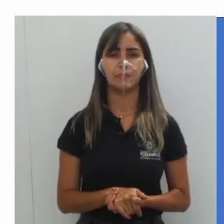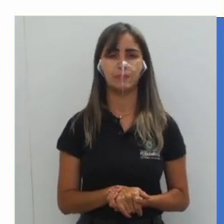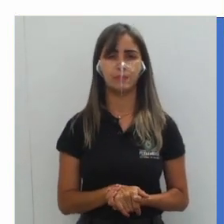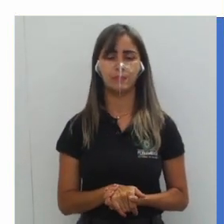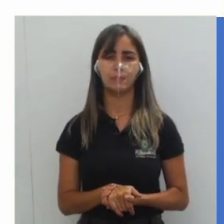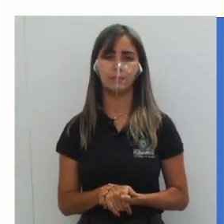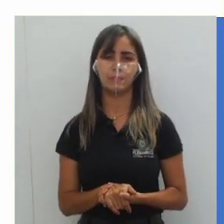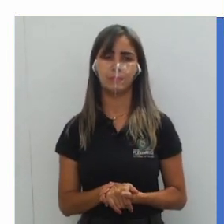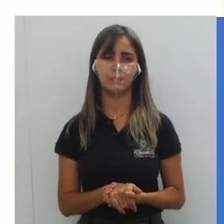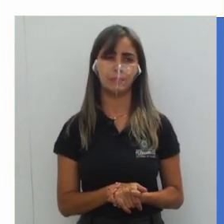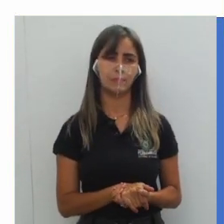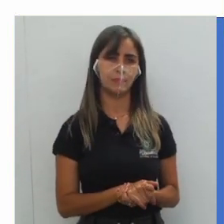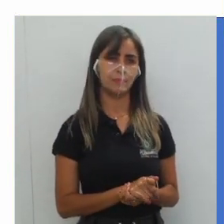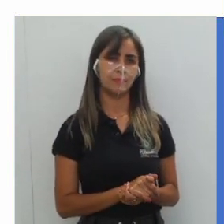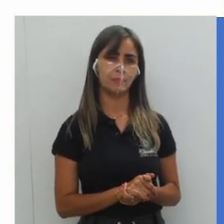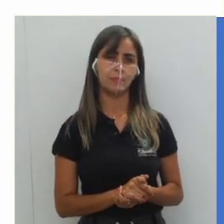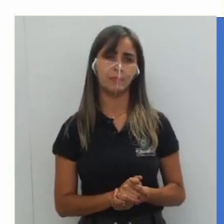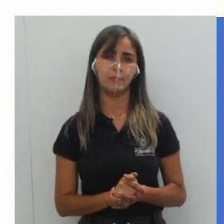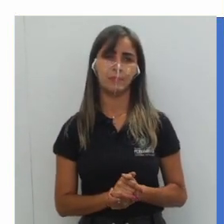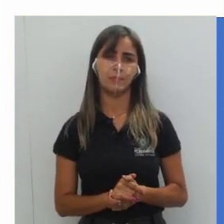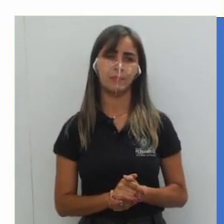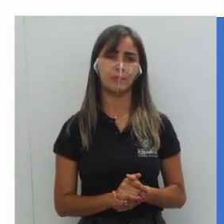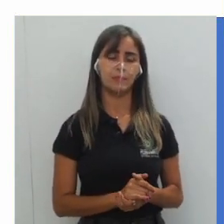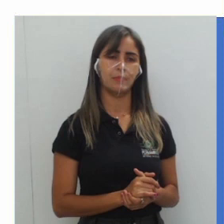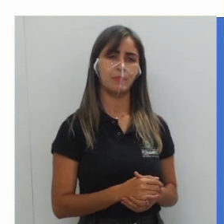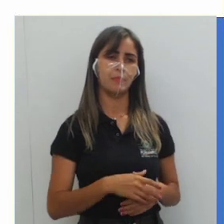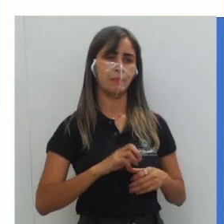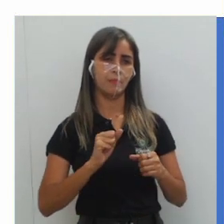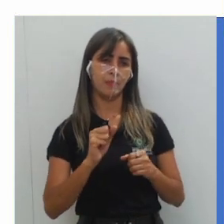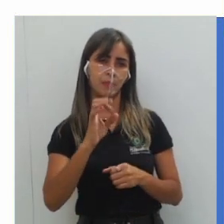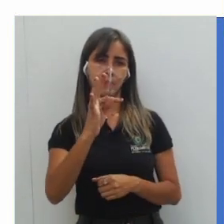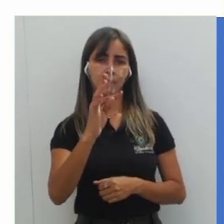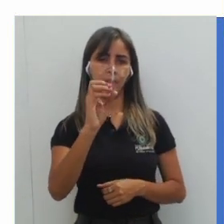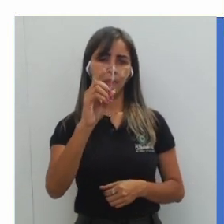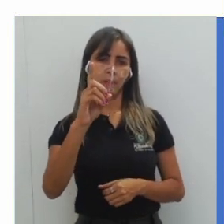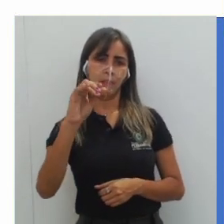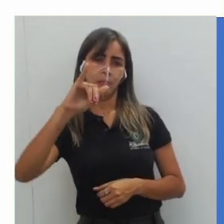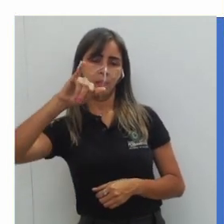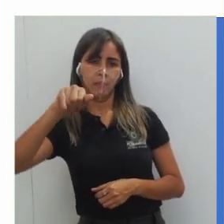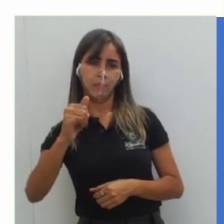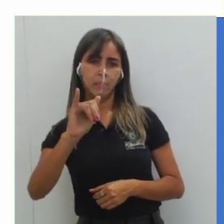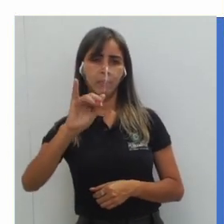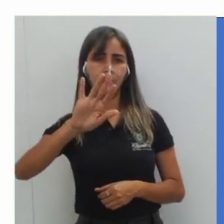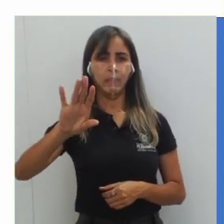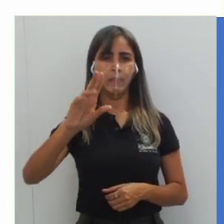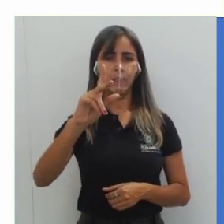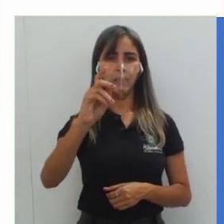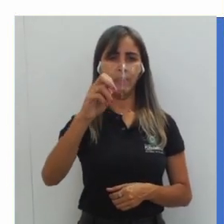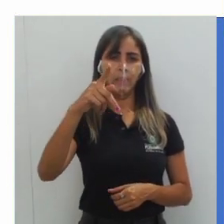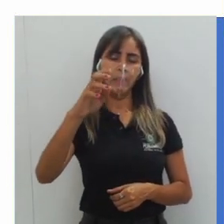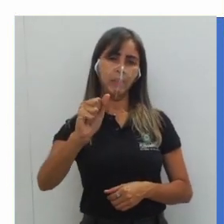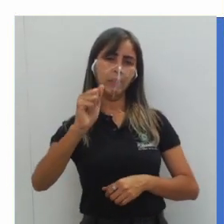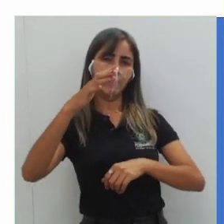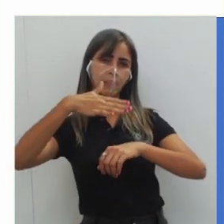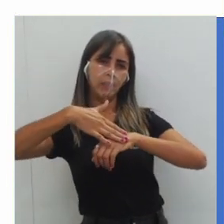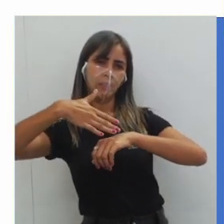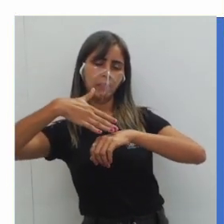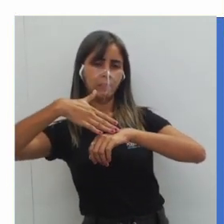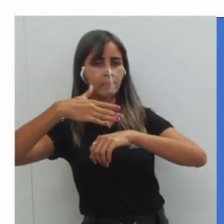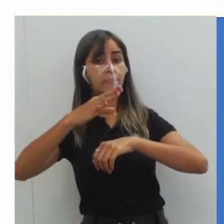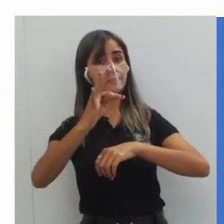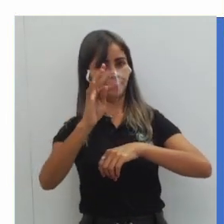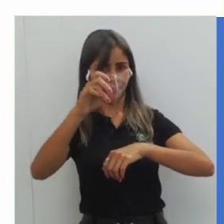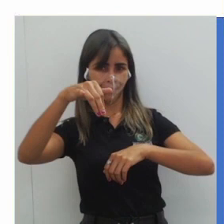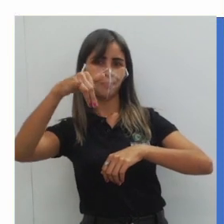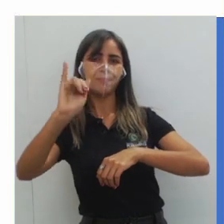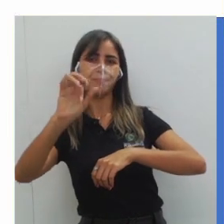em relação a outra. Então a sentença ela fica assim, ó, Todd is cheaper than Nescau. Todd é mais